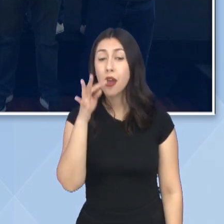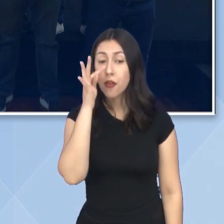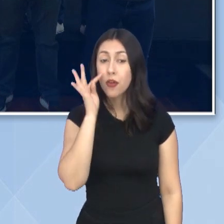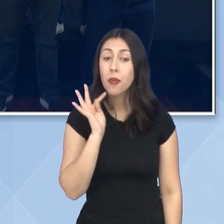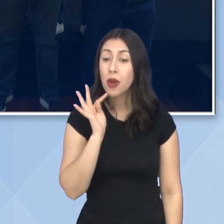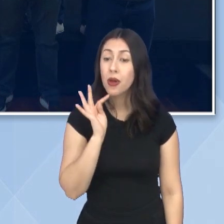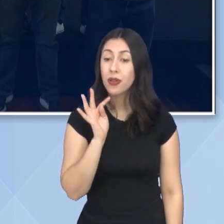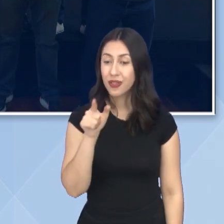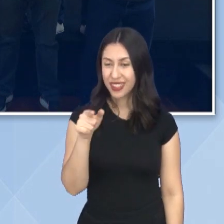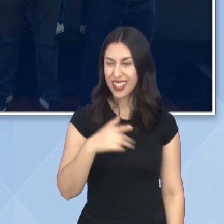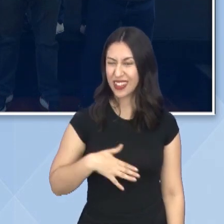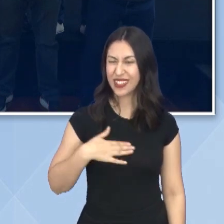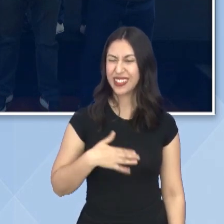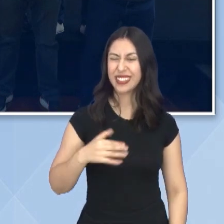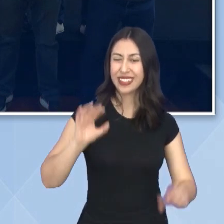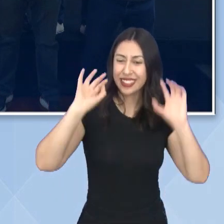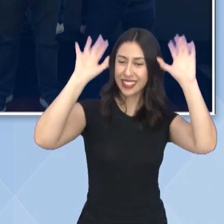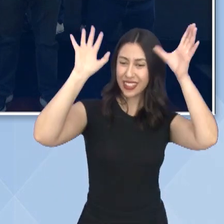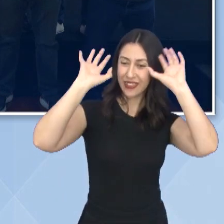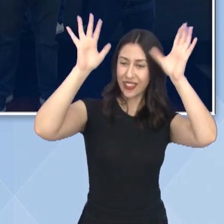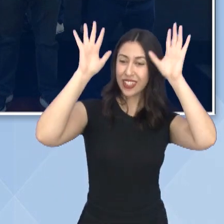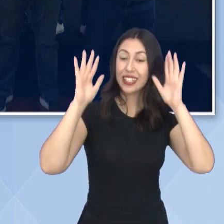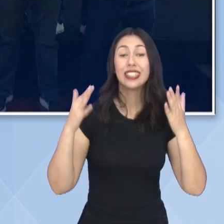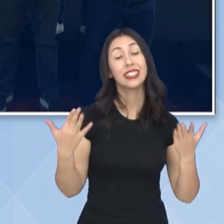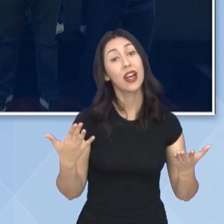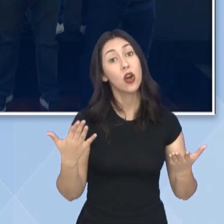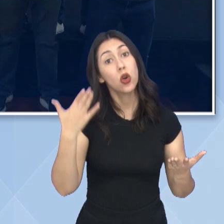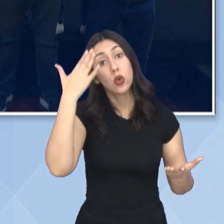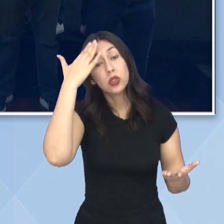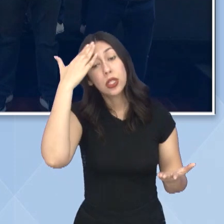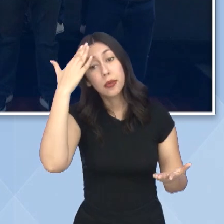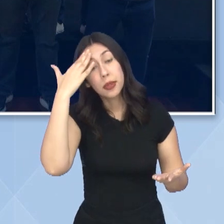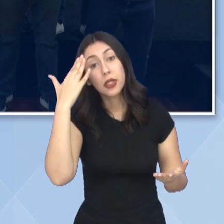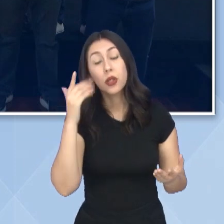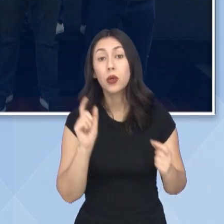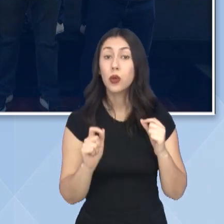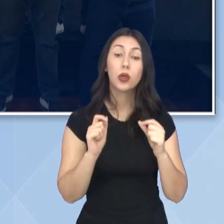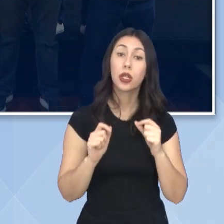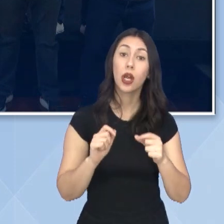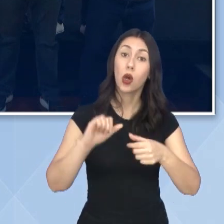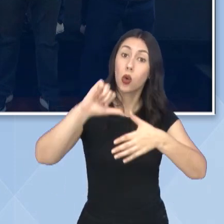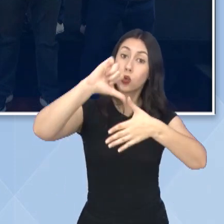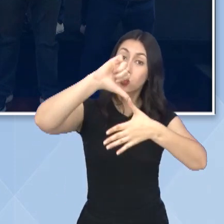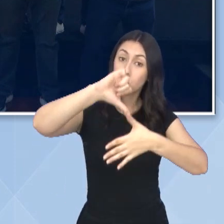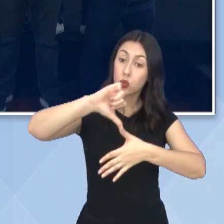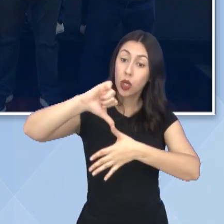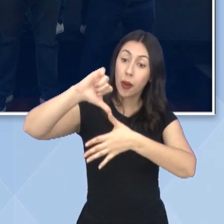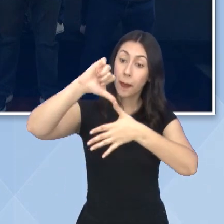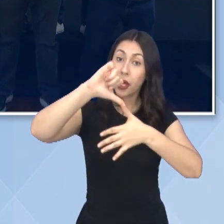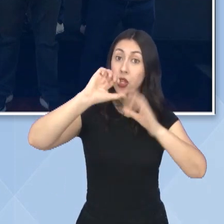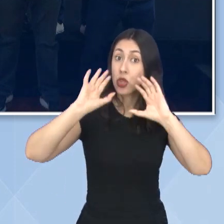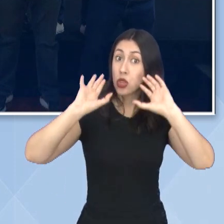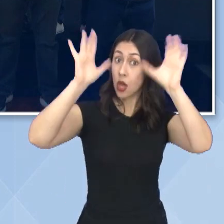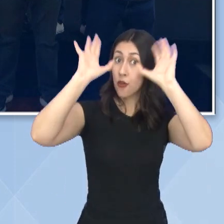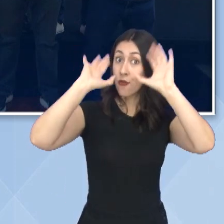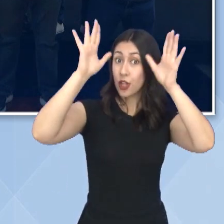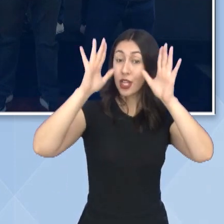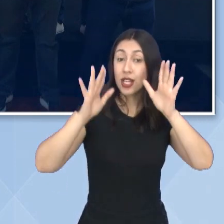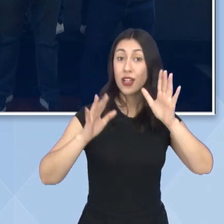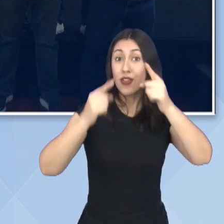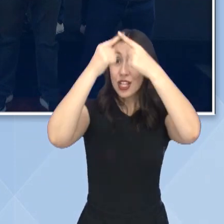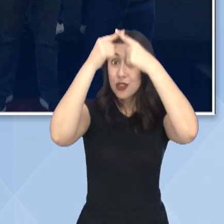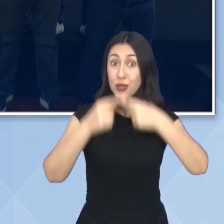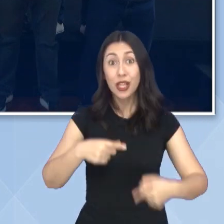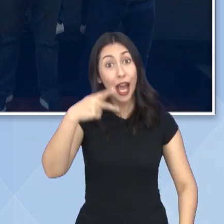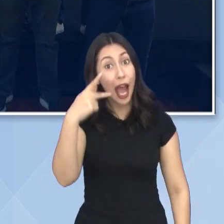zagueiro, mas gosta de vôlei também, que possivelmente o sul-americano de voleibol será disputado em